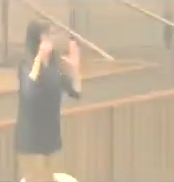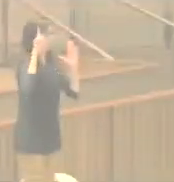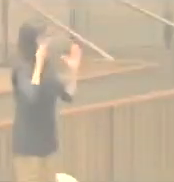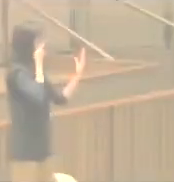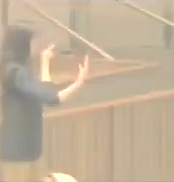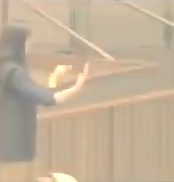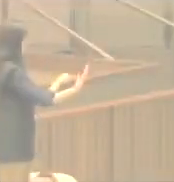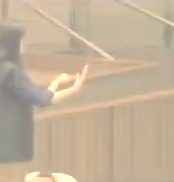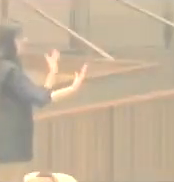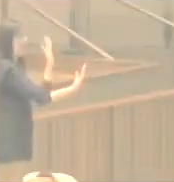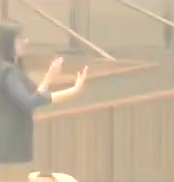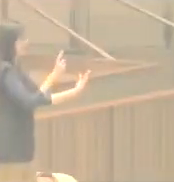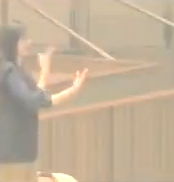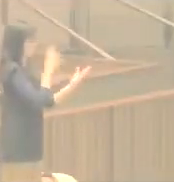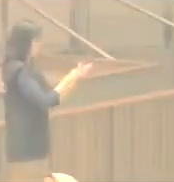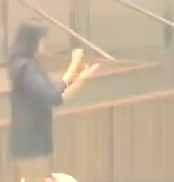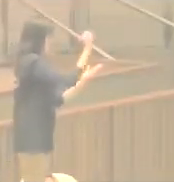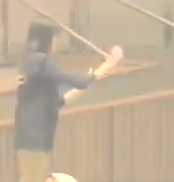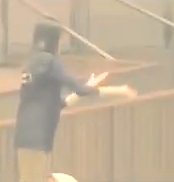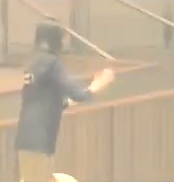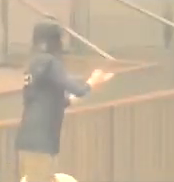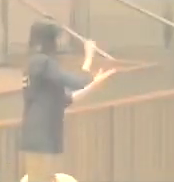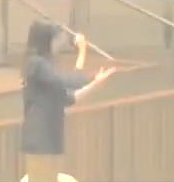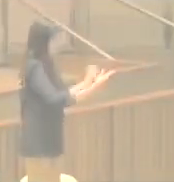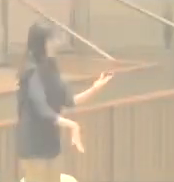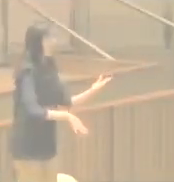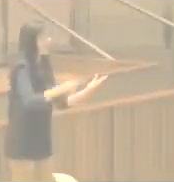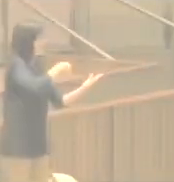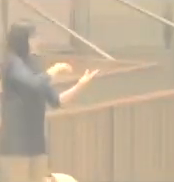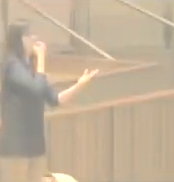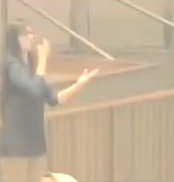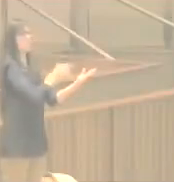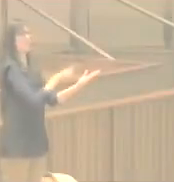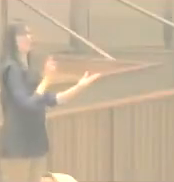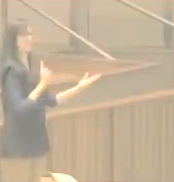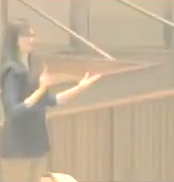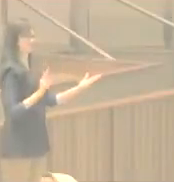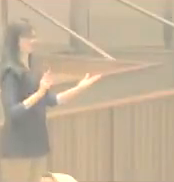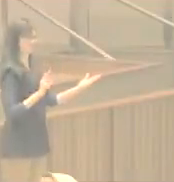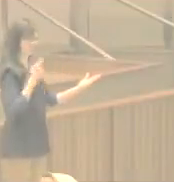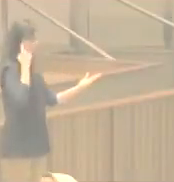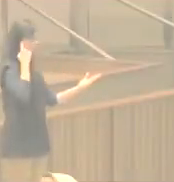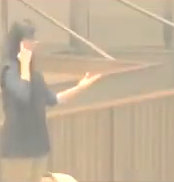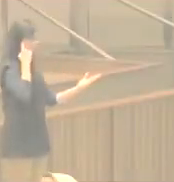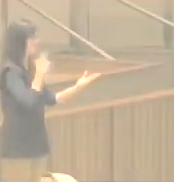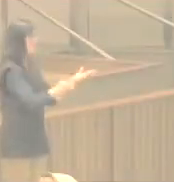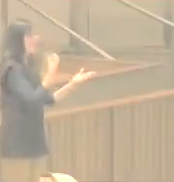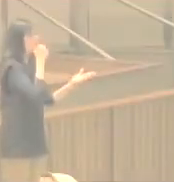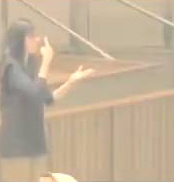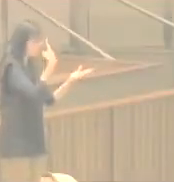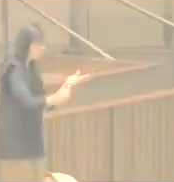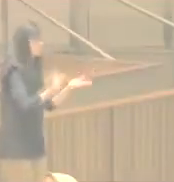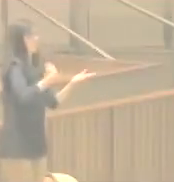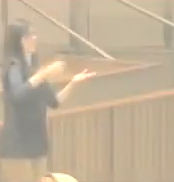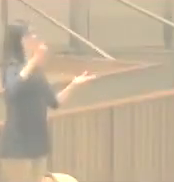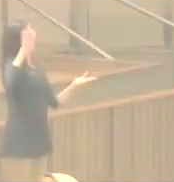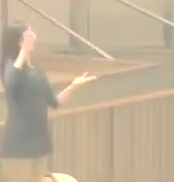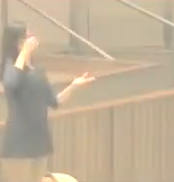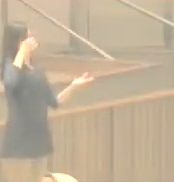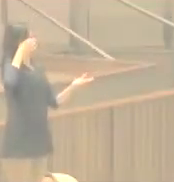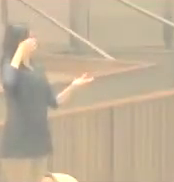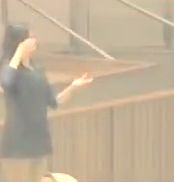minha vida, porque para a minha vida me fizeram mal. Você está entendendo? São pactos que a gente faz com